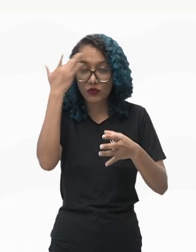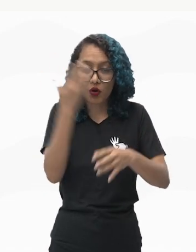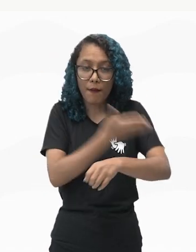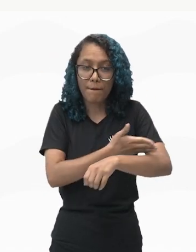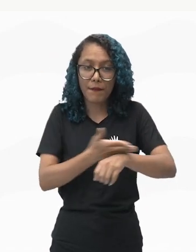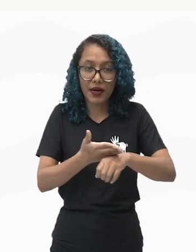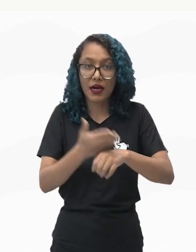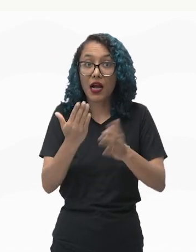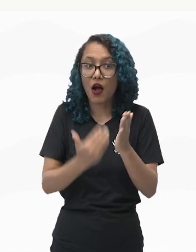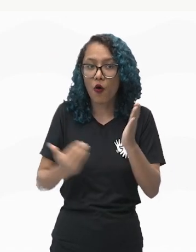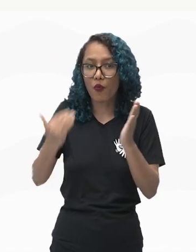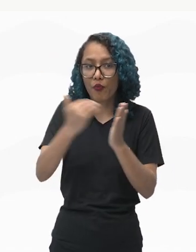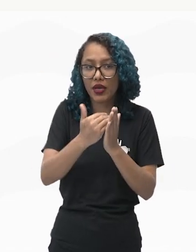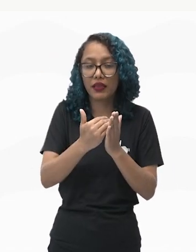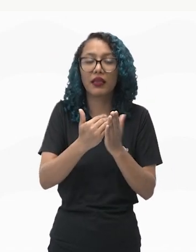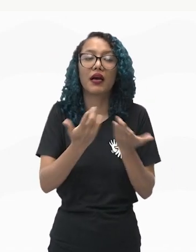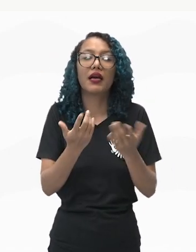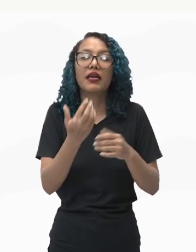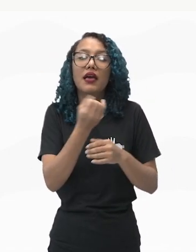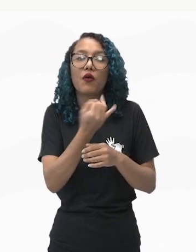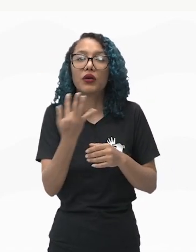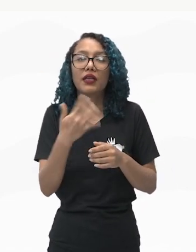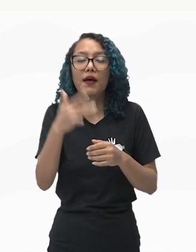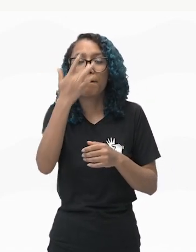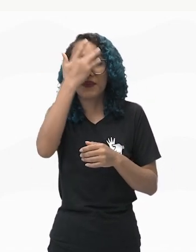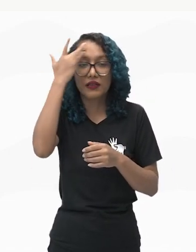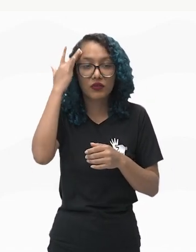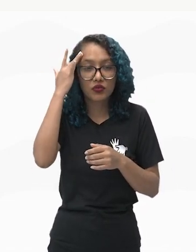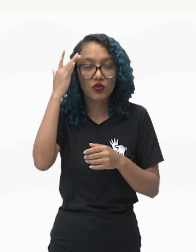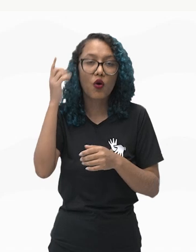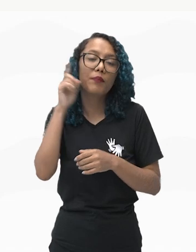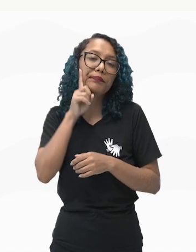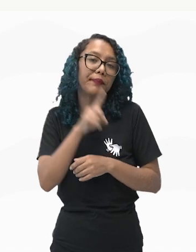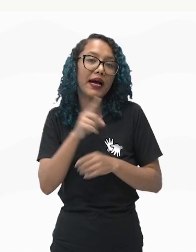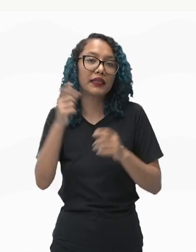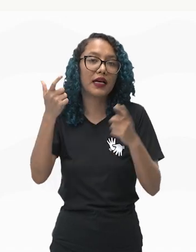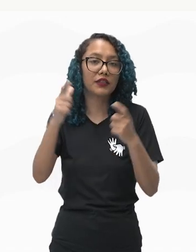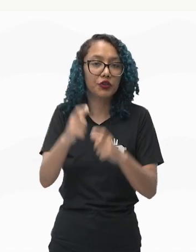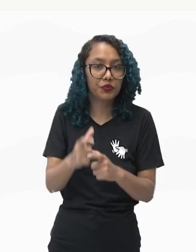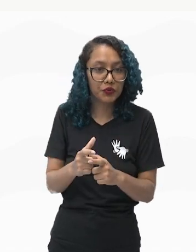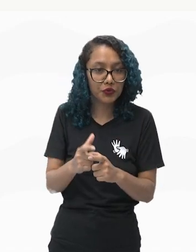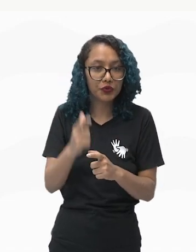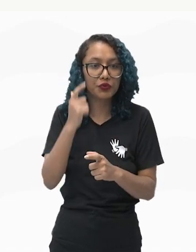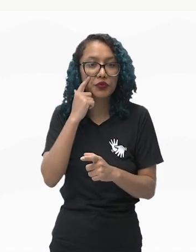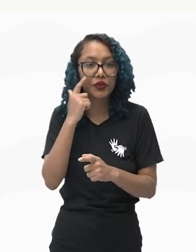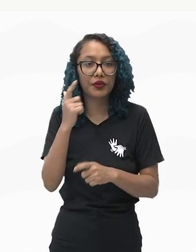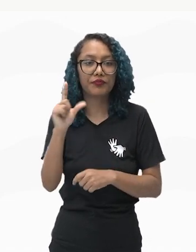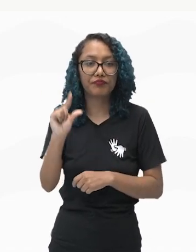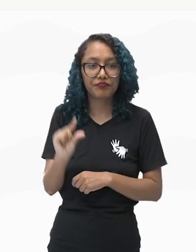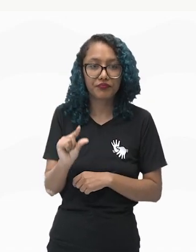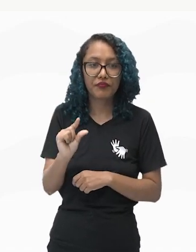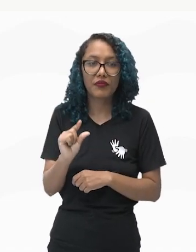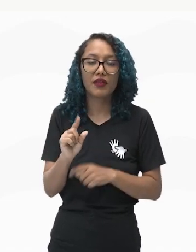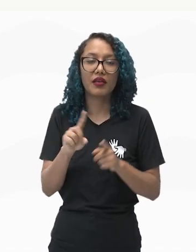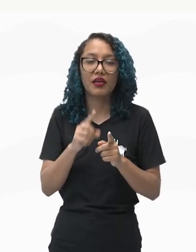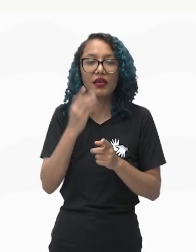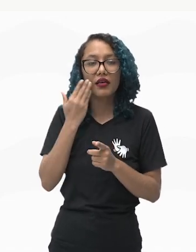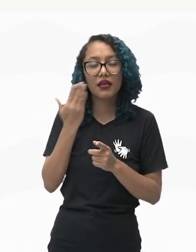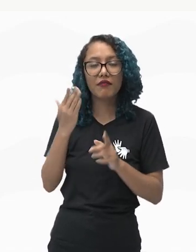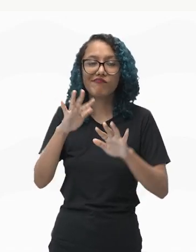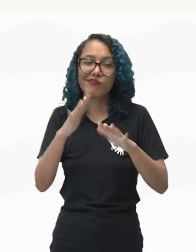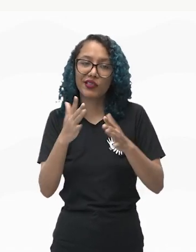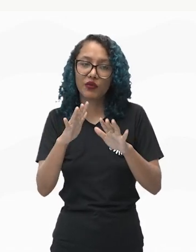leve diminuição aqui na quantidade de pessoas pardas e um aumento ali, né, modesto na quantidade de